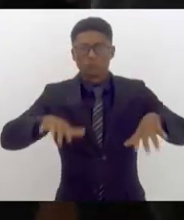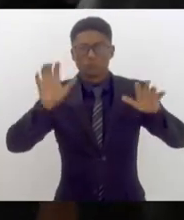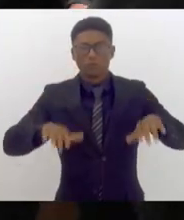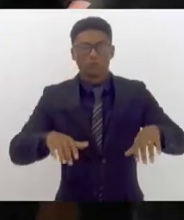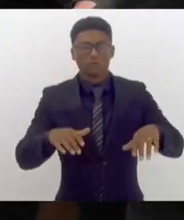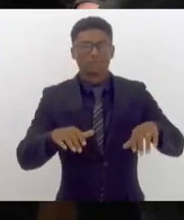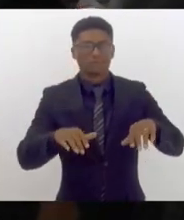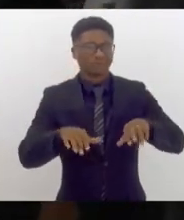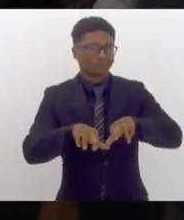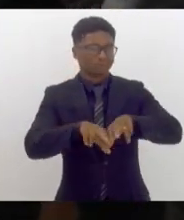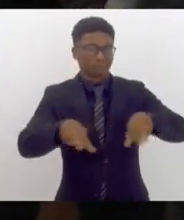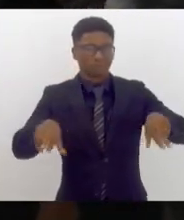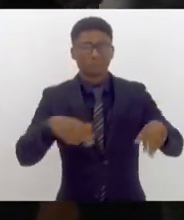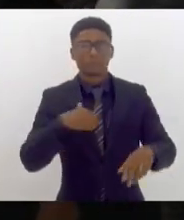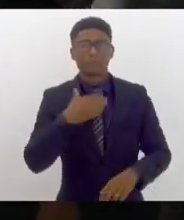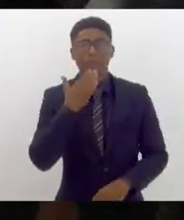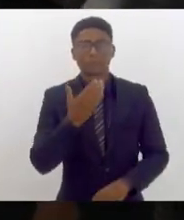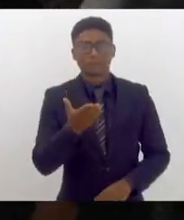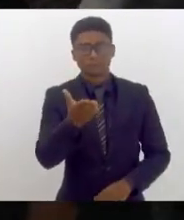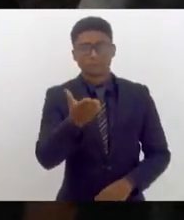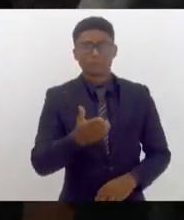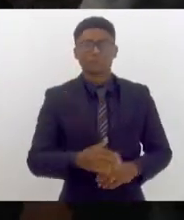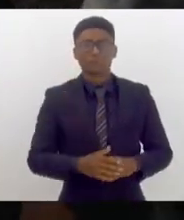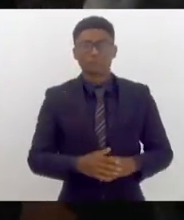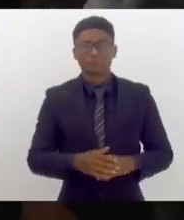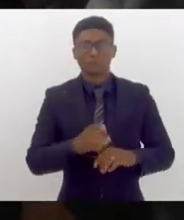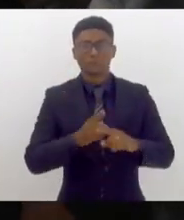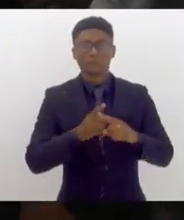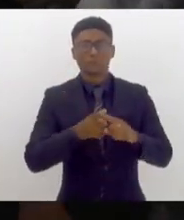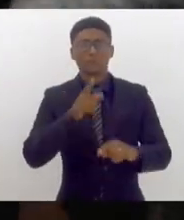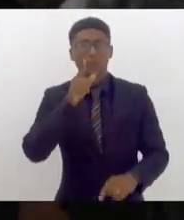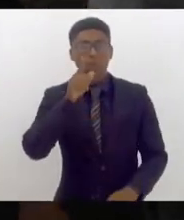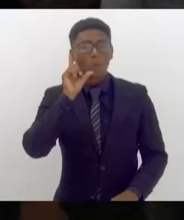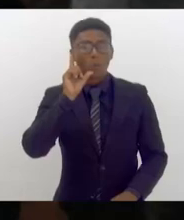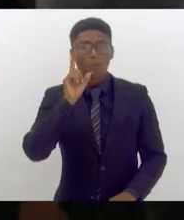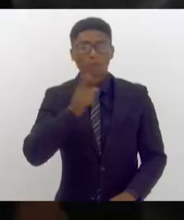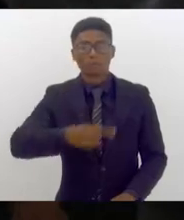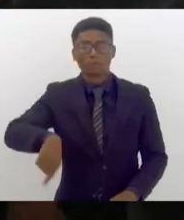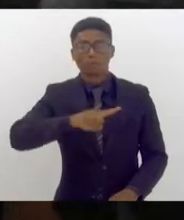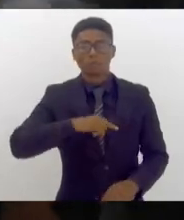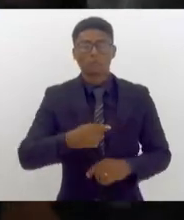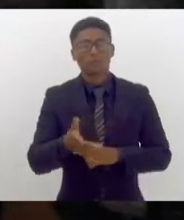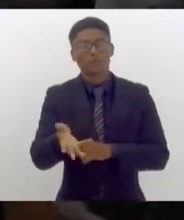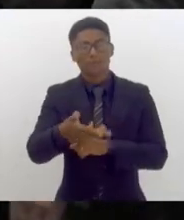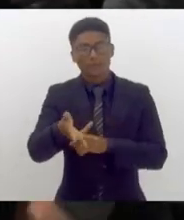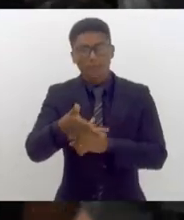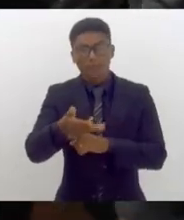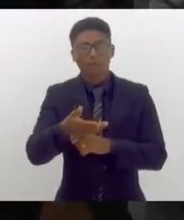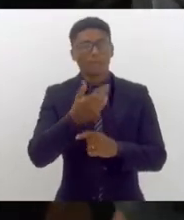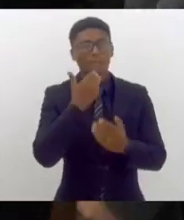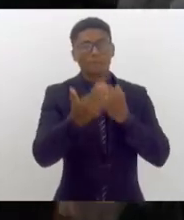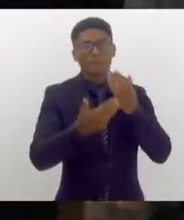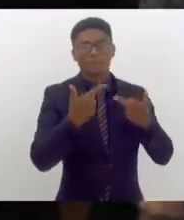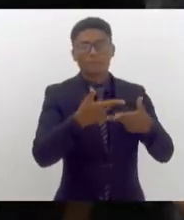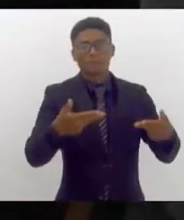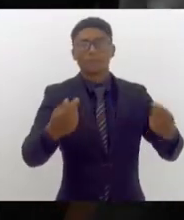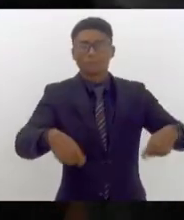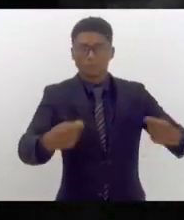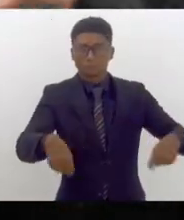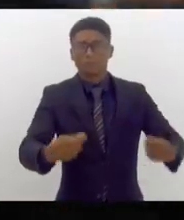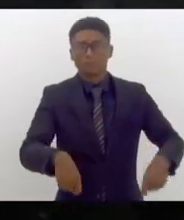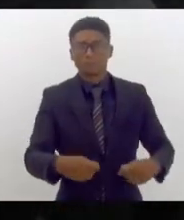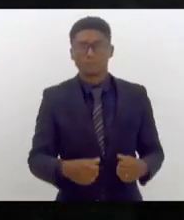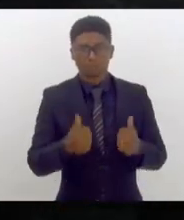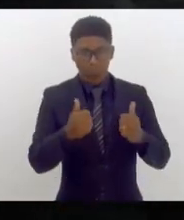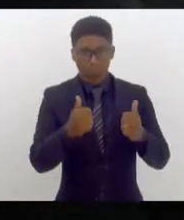chuvas. Eu queria pedir a Vossa Excelência, dado o episódio de ontem, que a gente pudesse dar celeridade a esse requerimento, se possível, a participação.